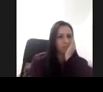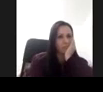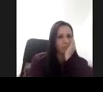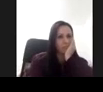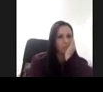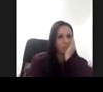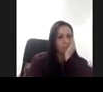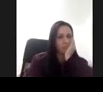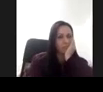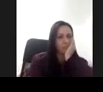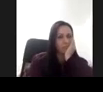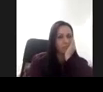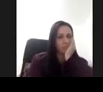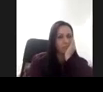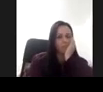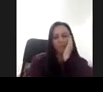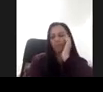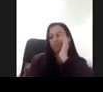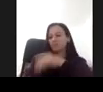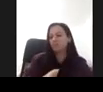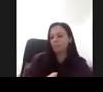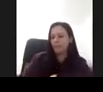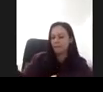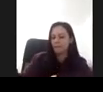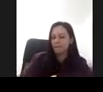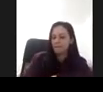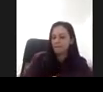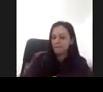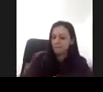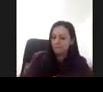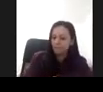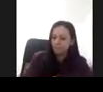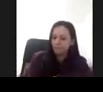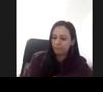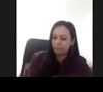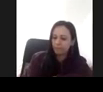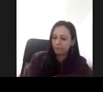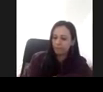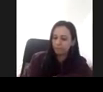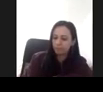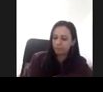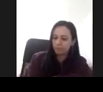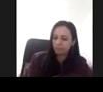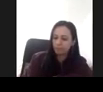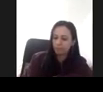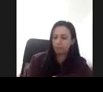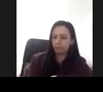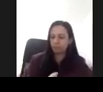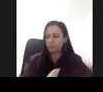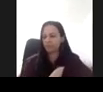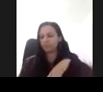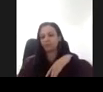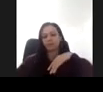da Vale, que teve o rompimento de uma barragem aí, foi uma enxurrada de lama contaminando